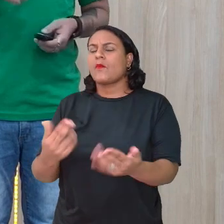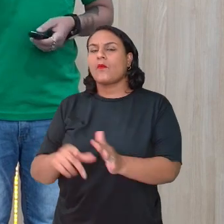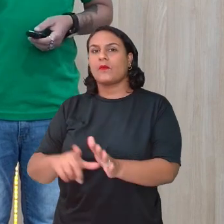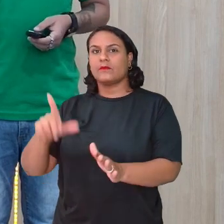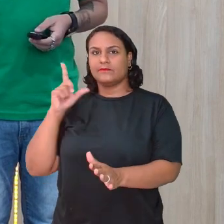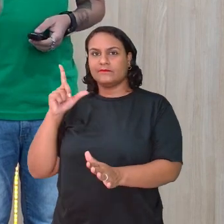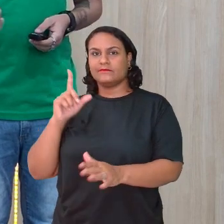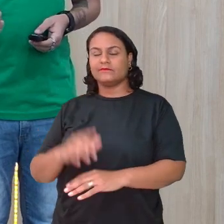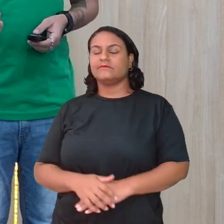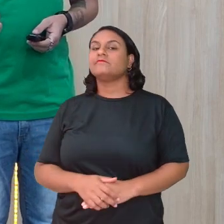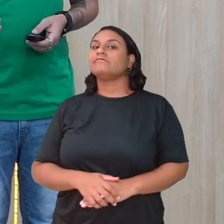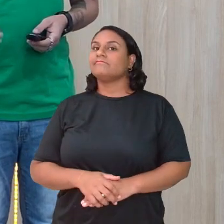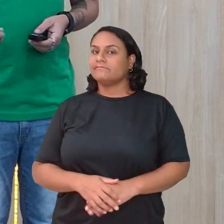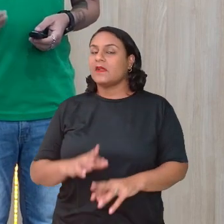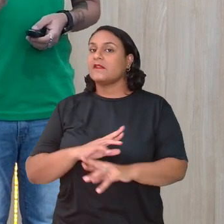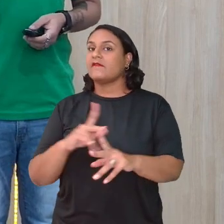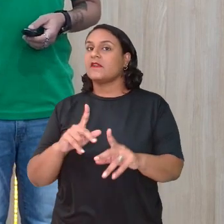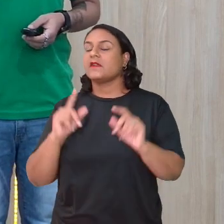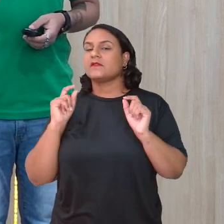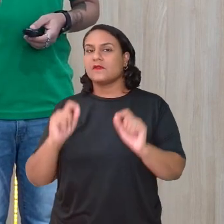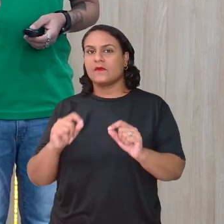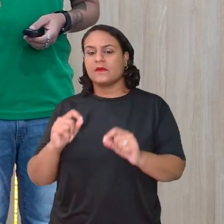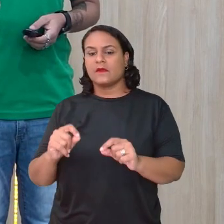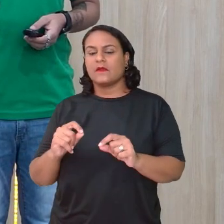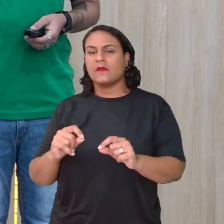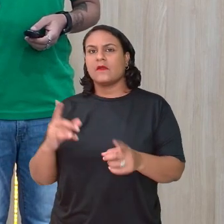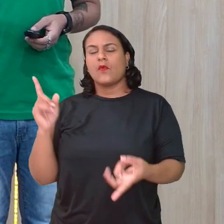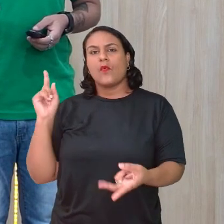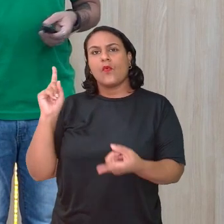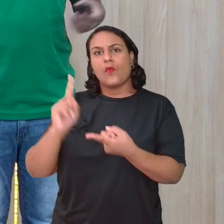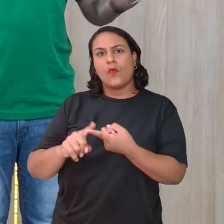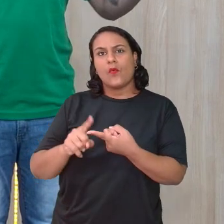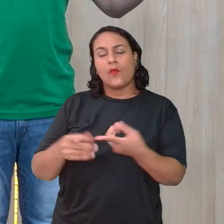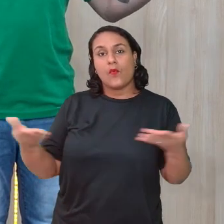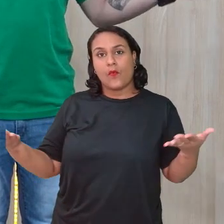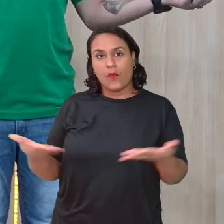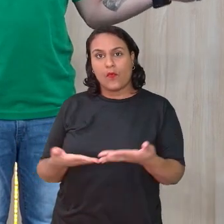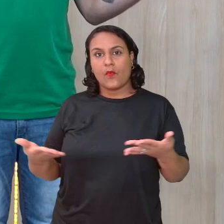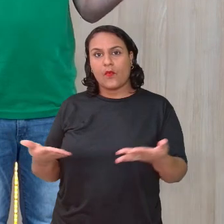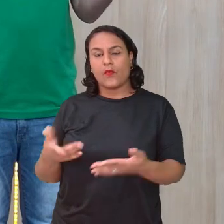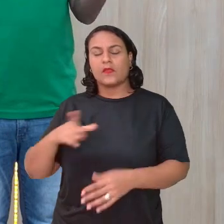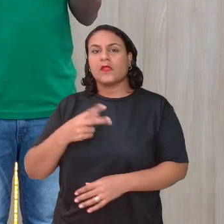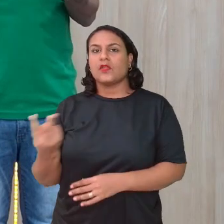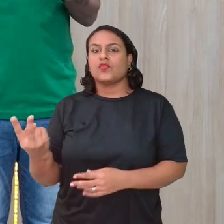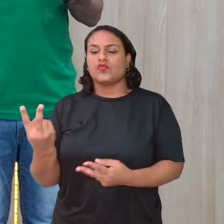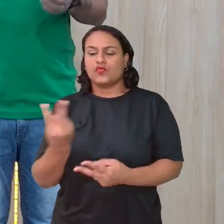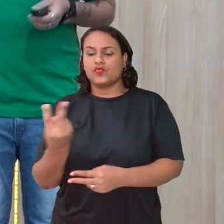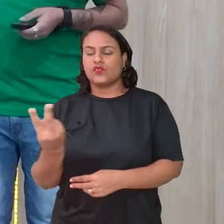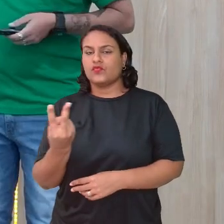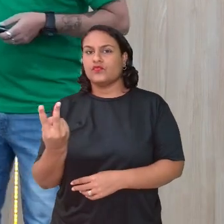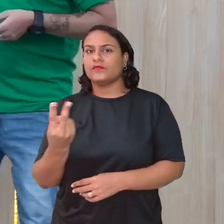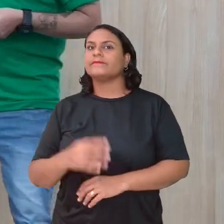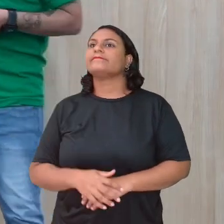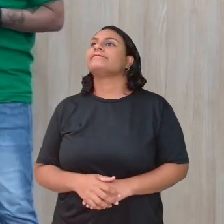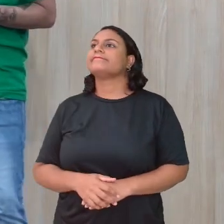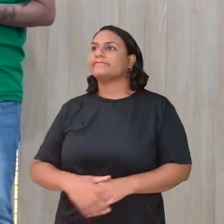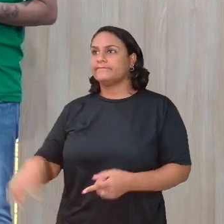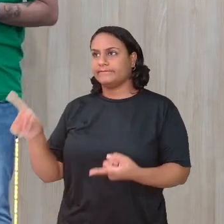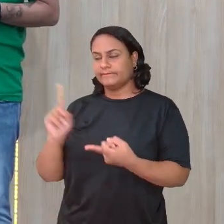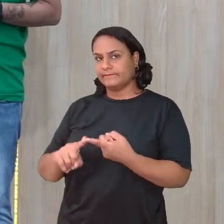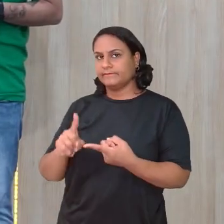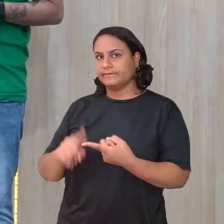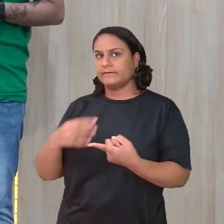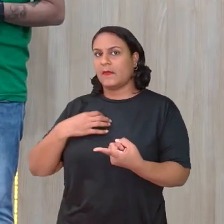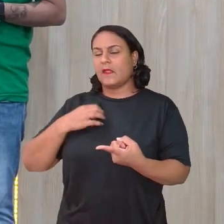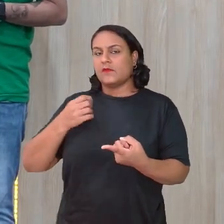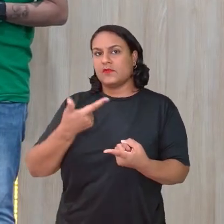anteriormente. A única coisa que mudou é que meu caso favorável agora, ele vem de duas situações, né? Ou seja, ele vem das blusas